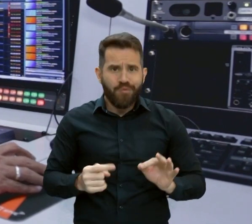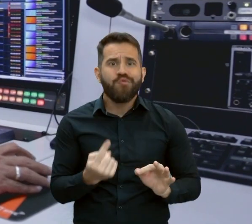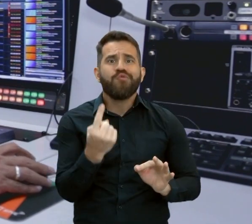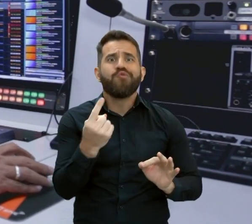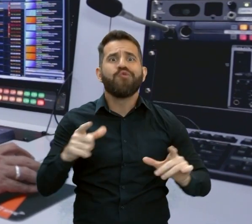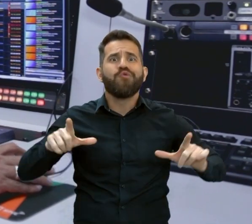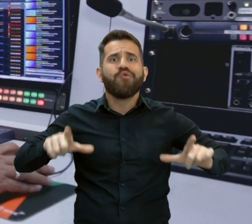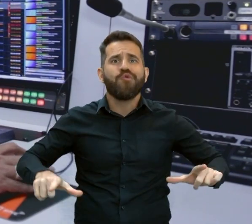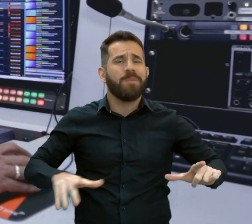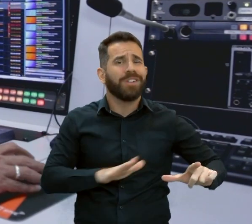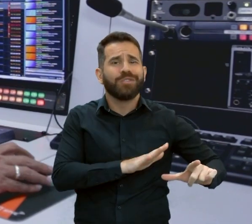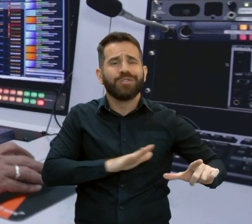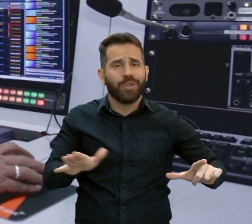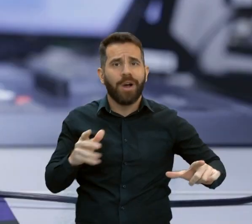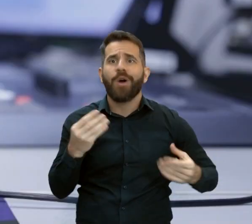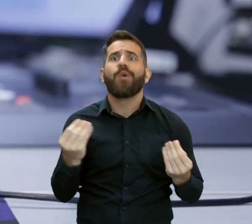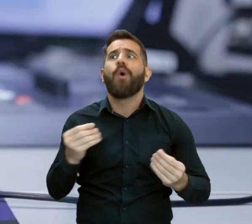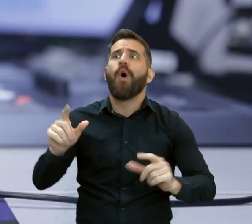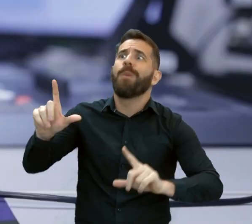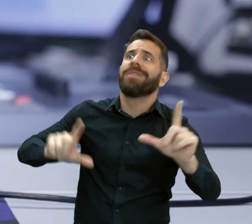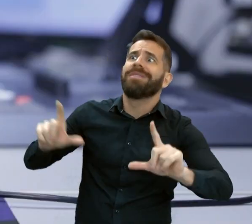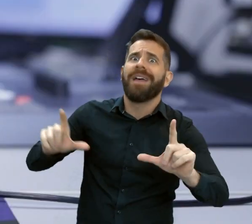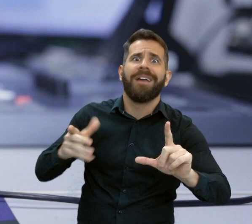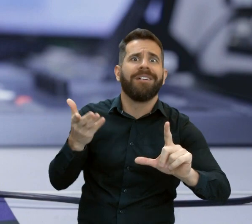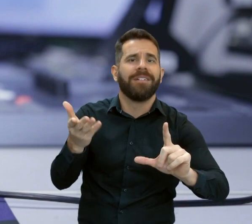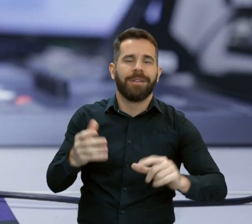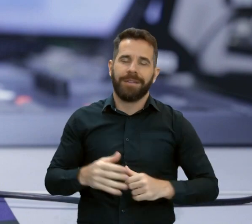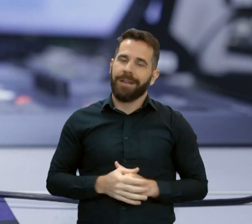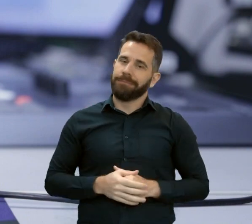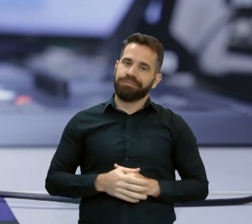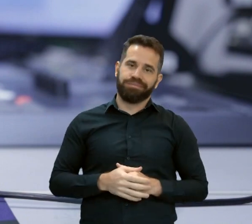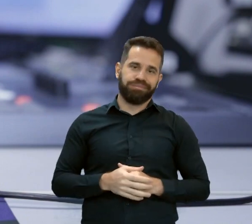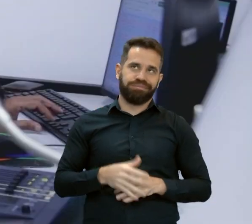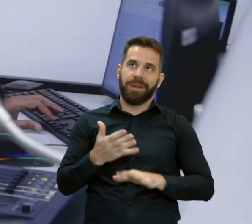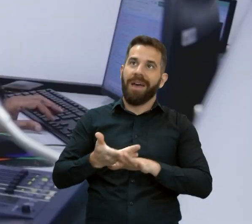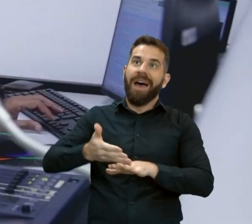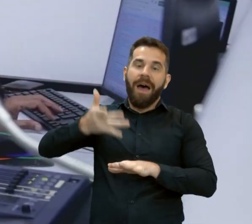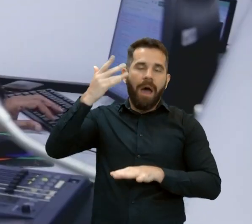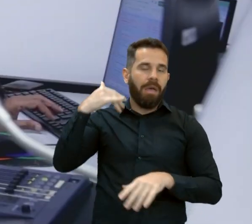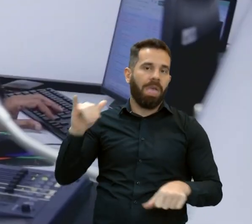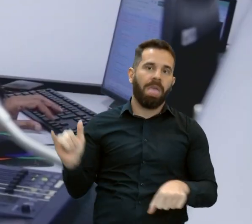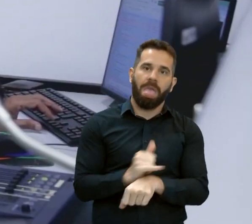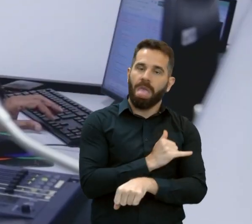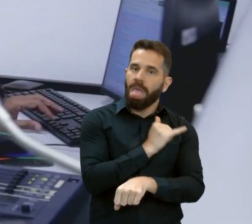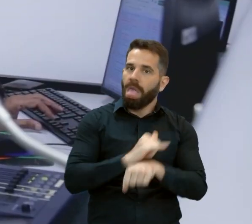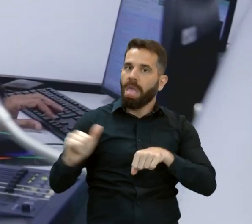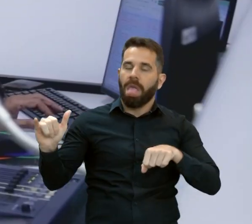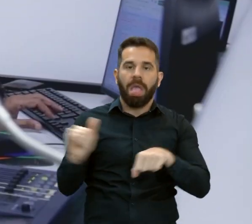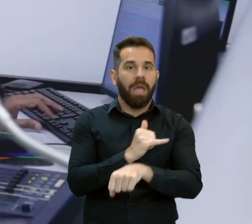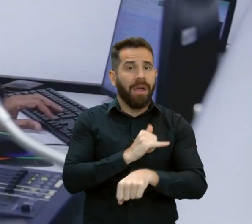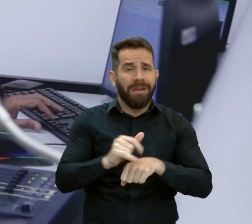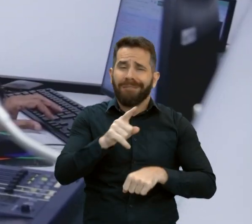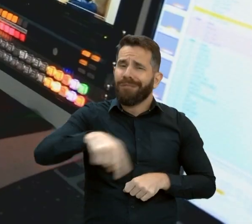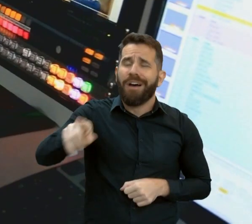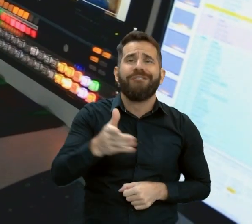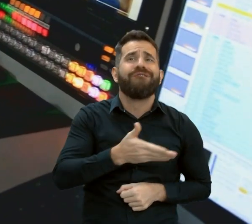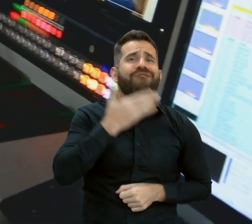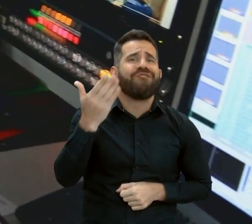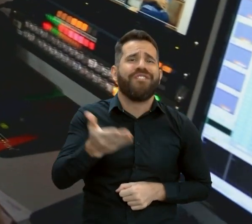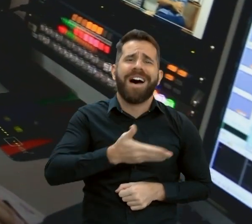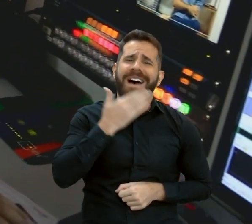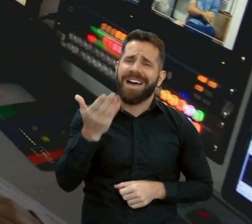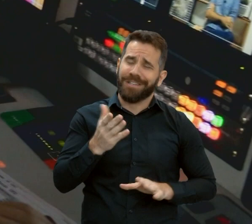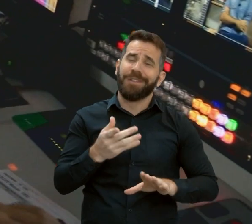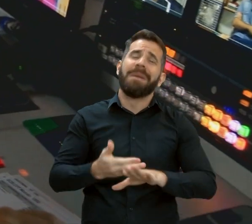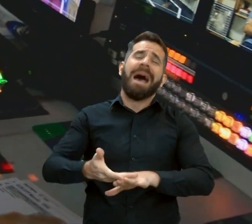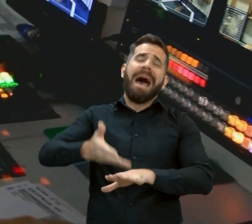muito improvisado, né? A gente não tem as facilidades que vocês têm hoje. Mas a gente tinha que colocar no ar, ocupou. Era muito